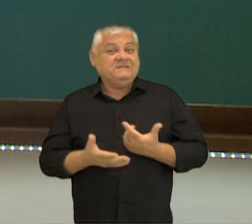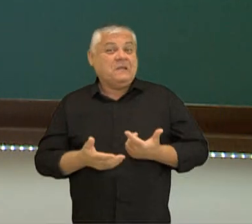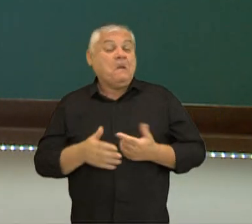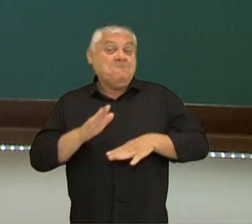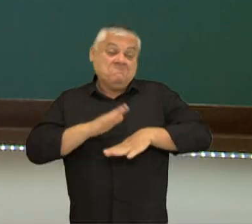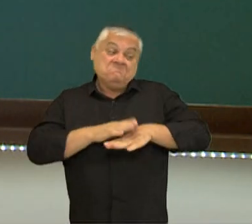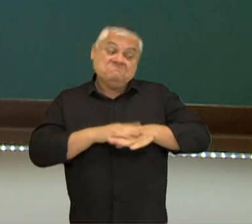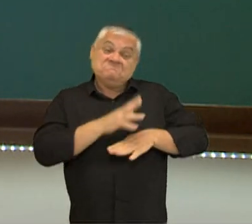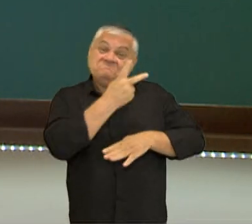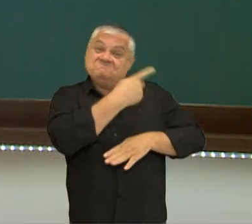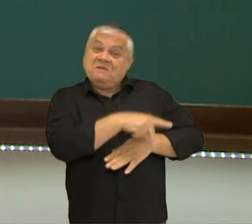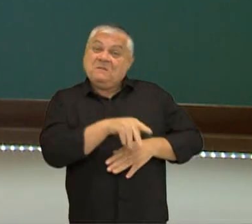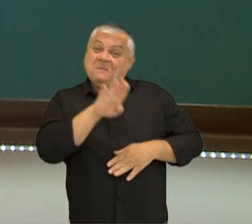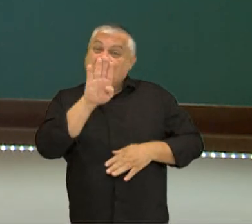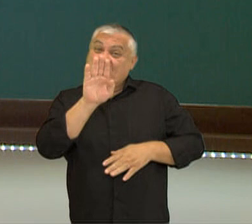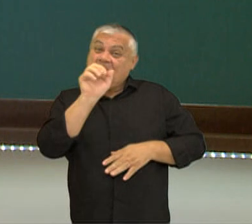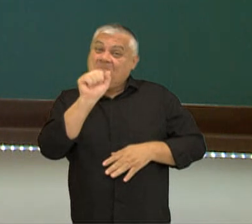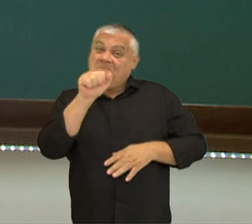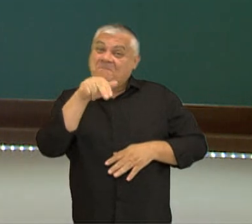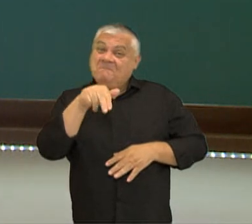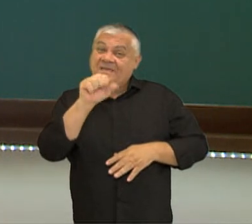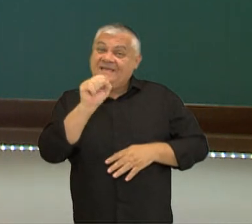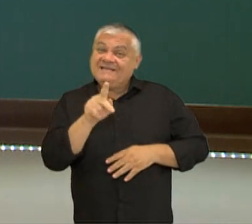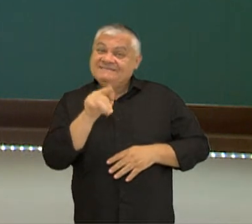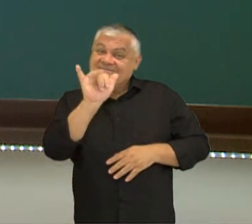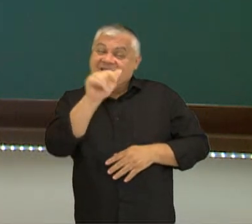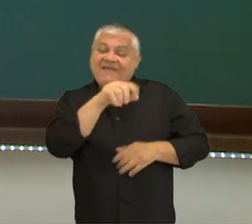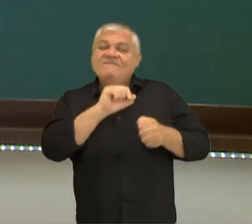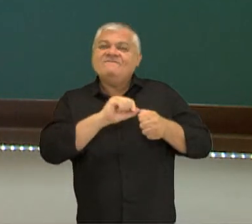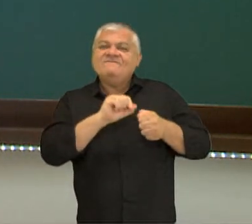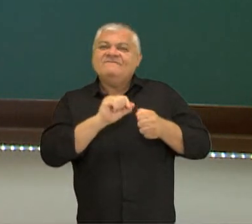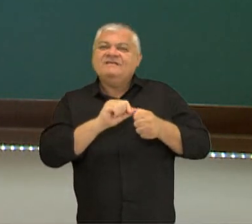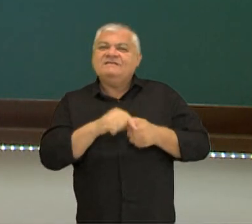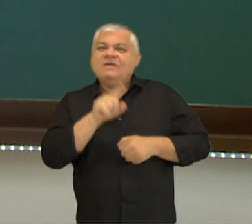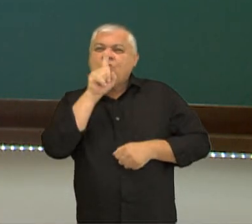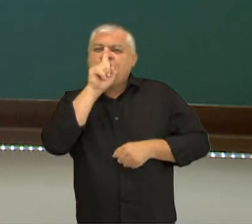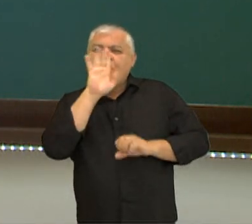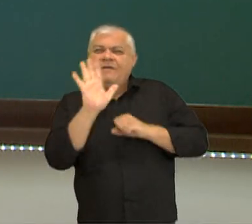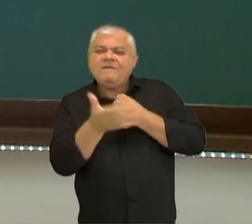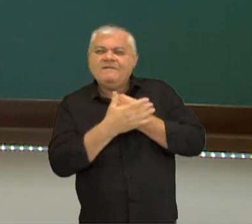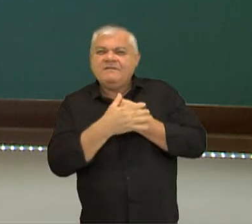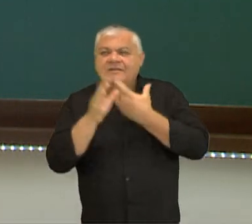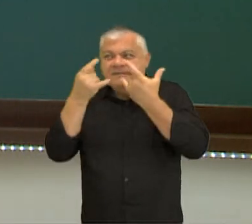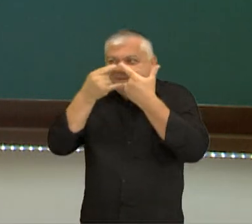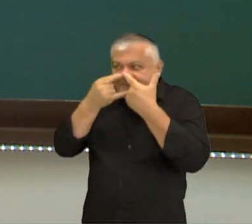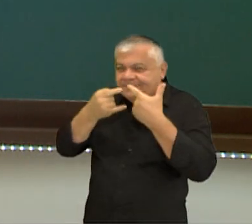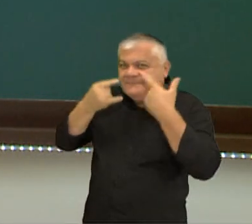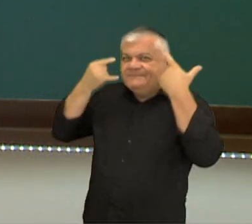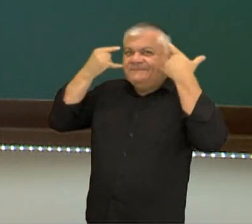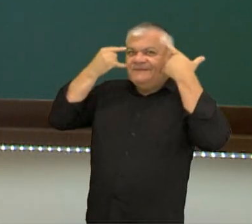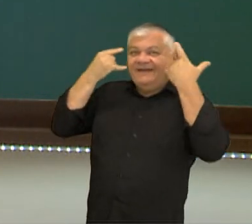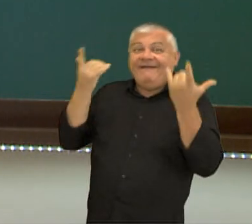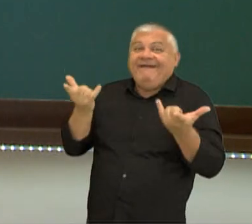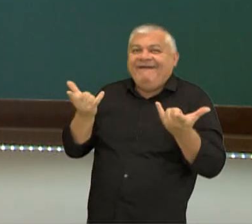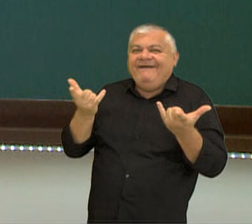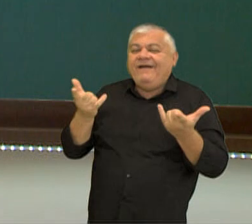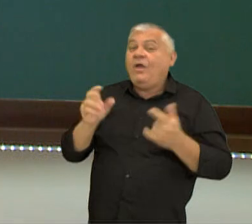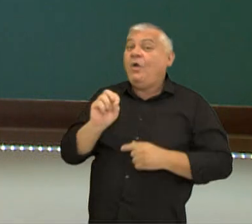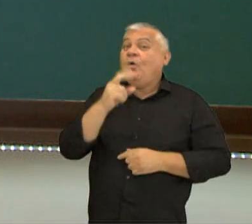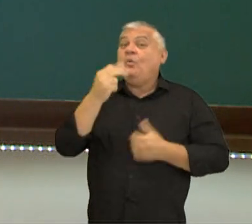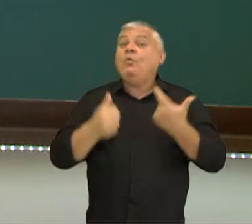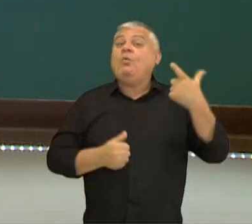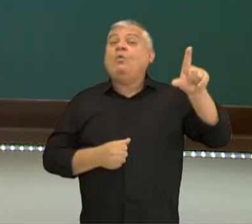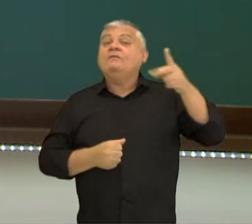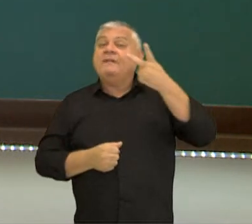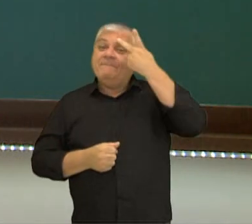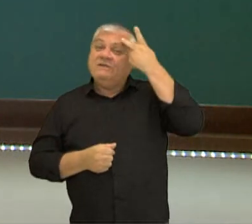sido até o Banksy mesmo que fez essa intervenção artística de colocar a máscara na obra dele, ou foi outra